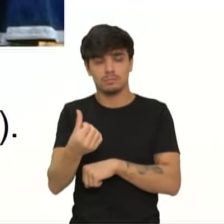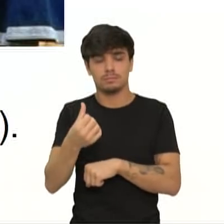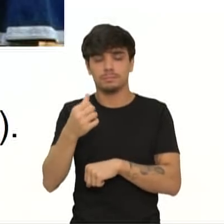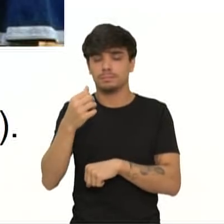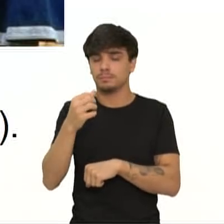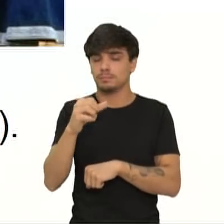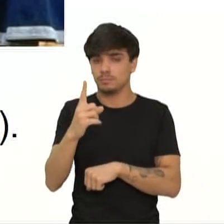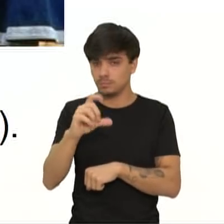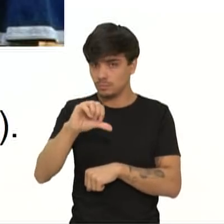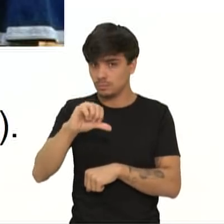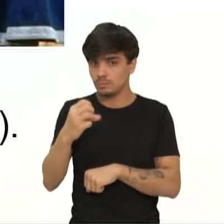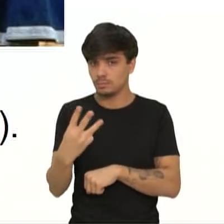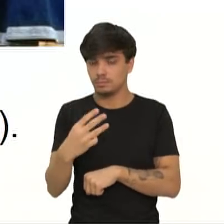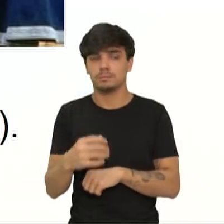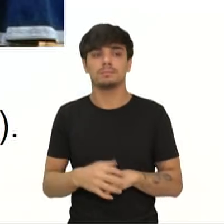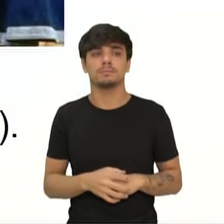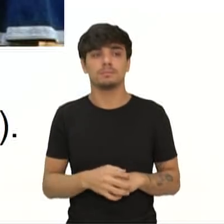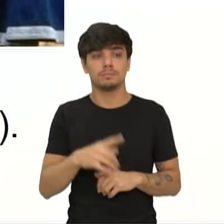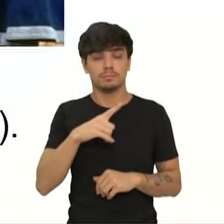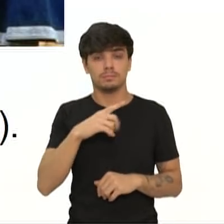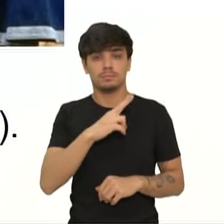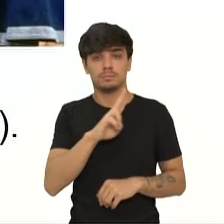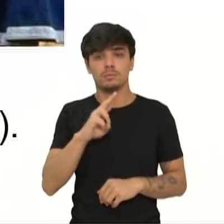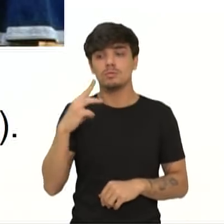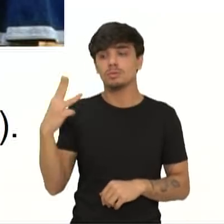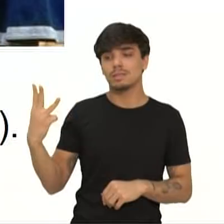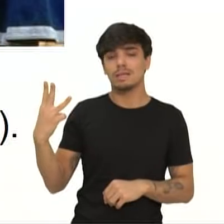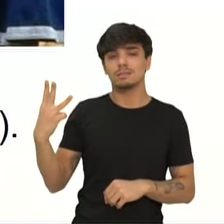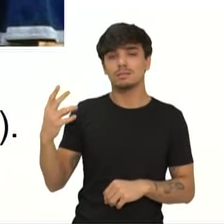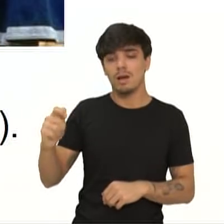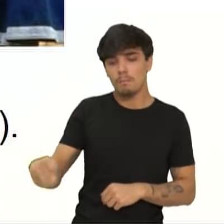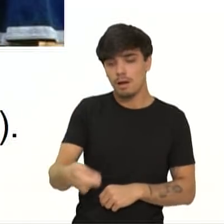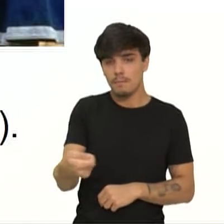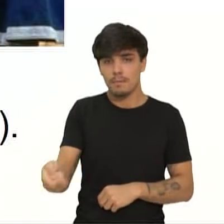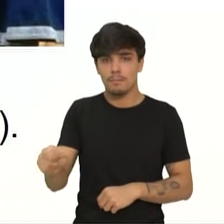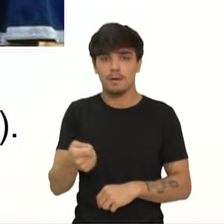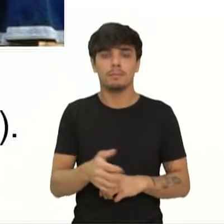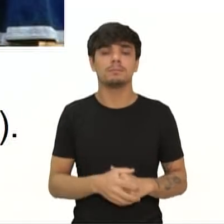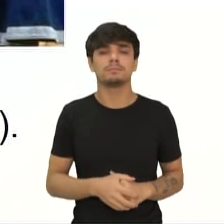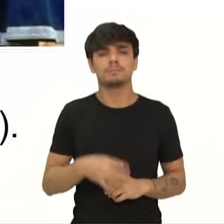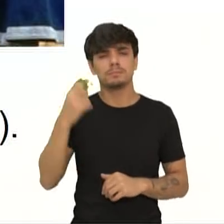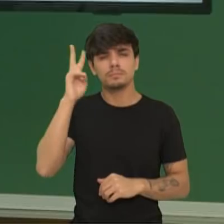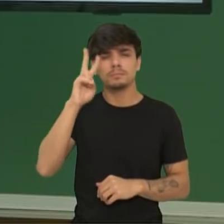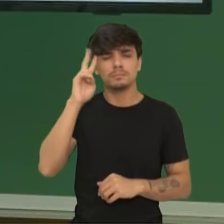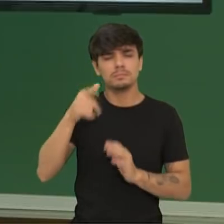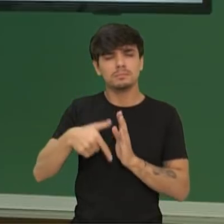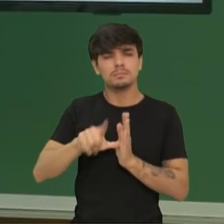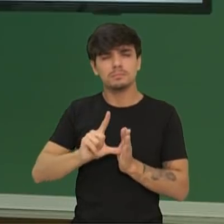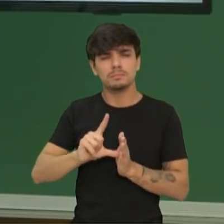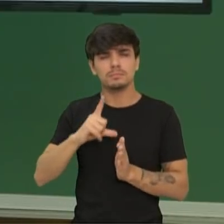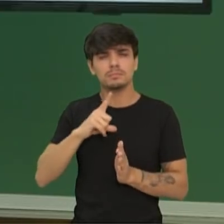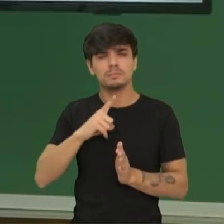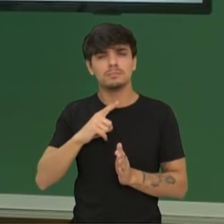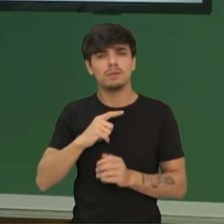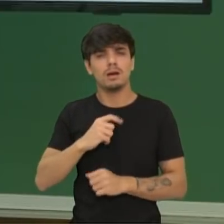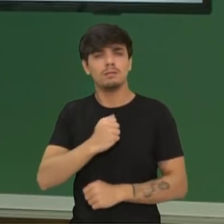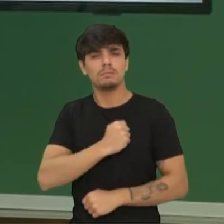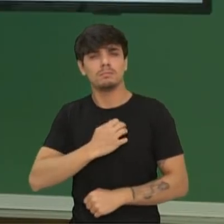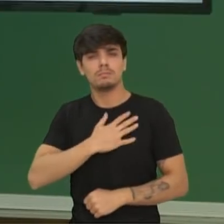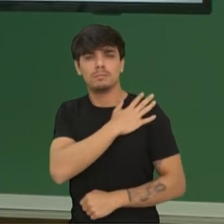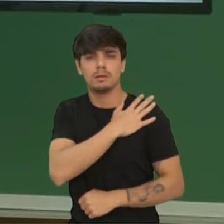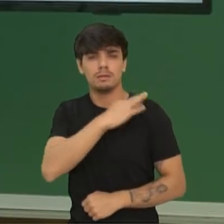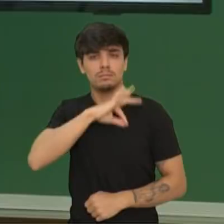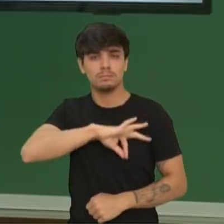Se chama Os Três Mosqueteiros. Por que a professora trouxe? Lembra do exército assalariado?